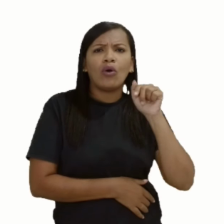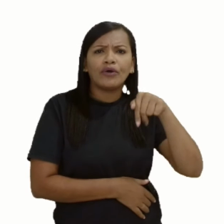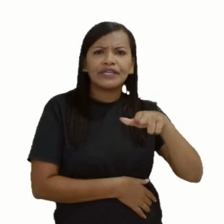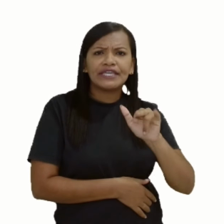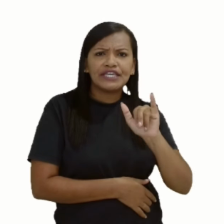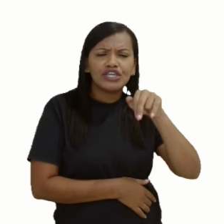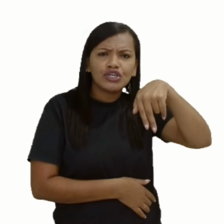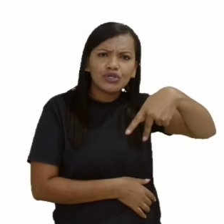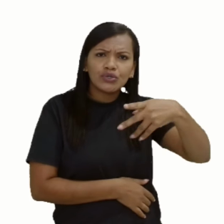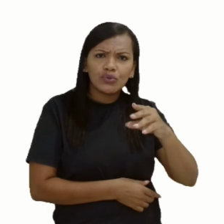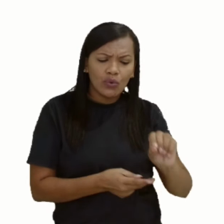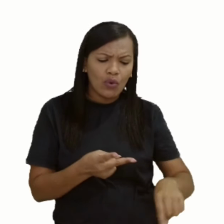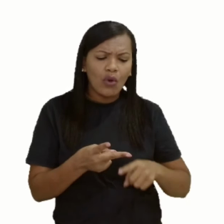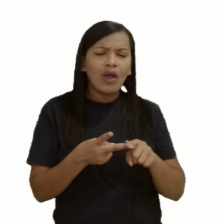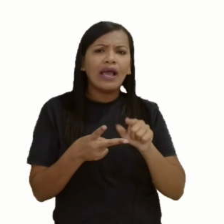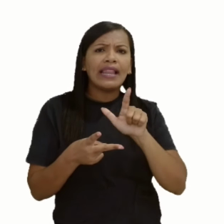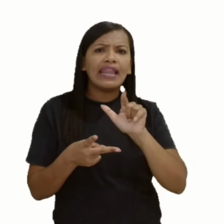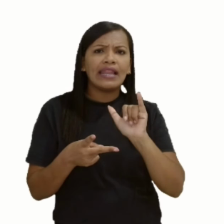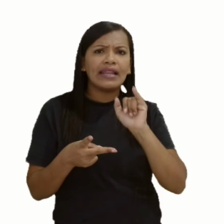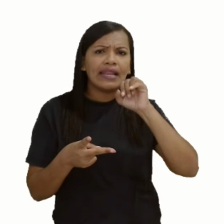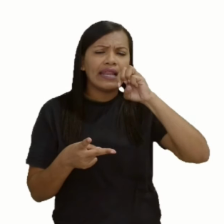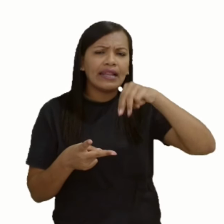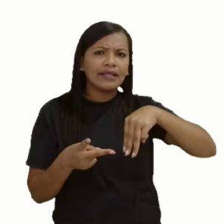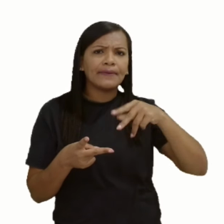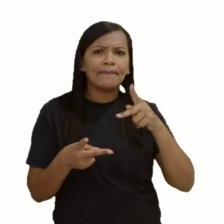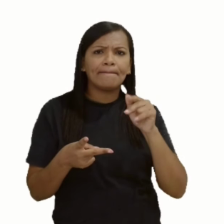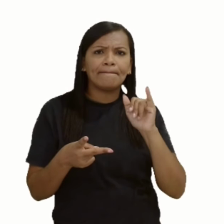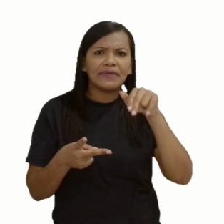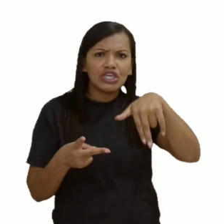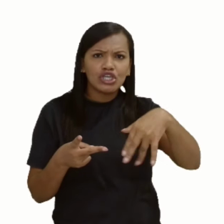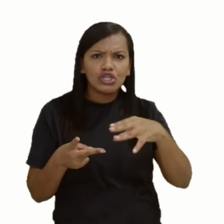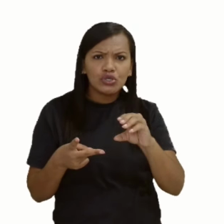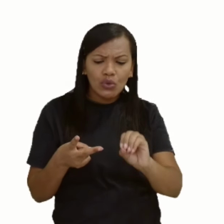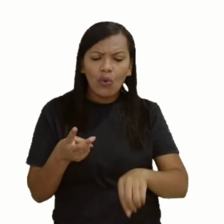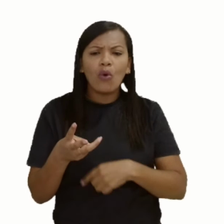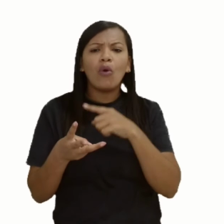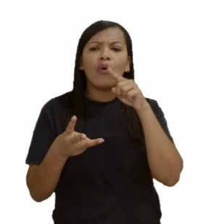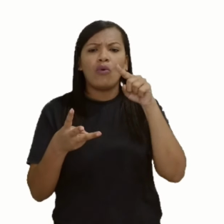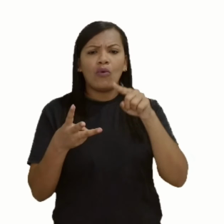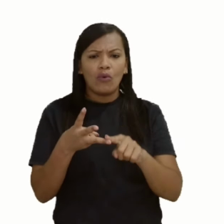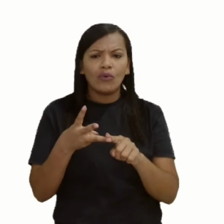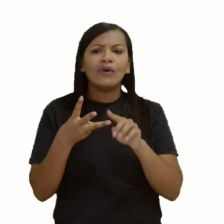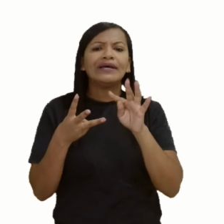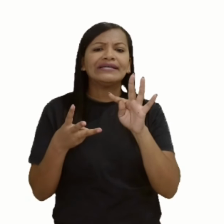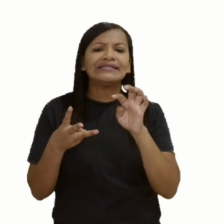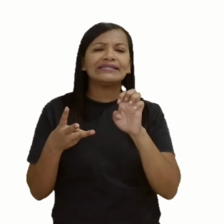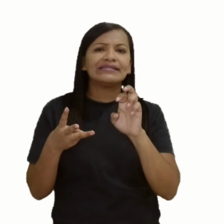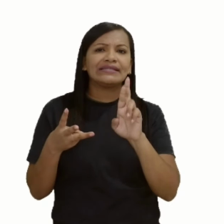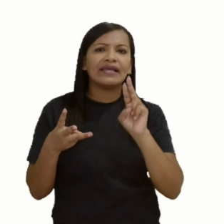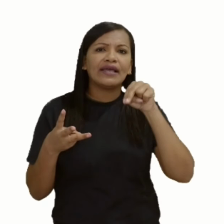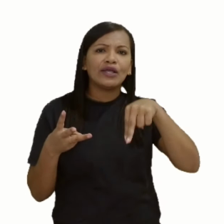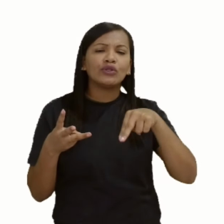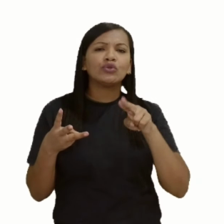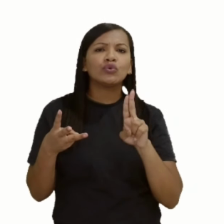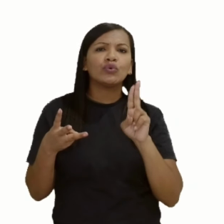limpinhos, ternurinhas indica o quê? Indica afetividade,